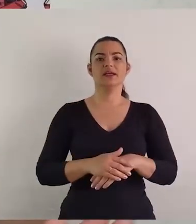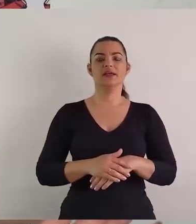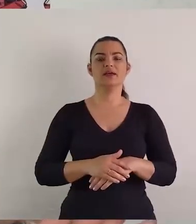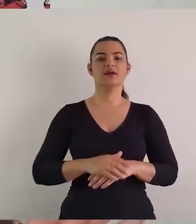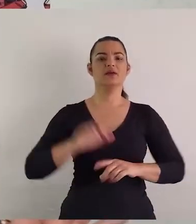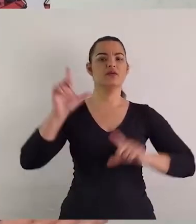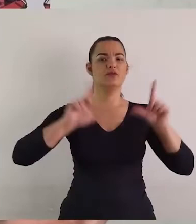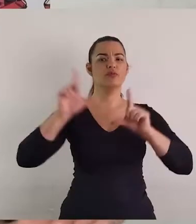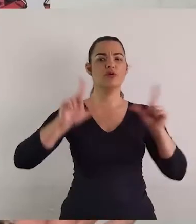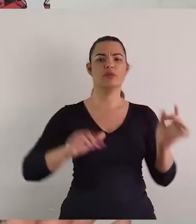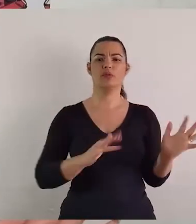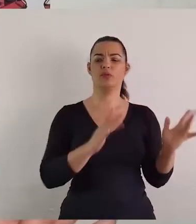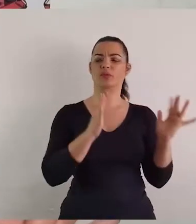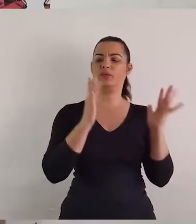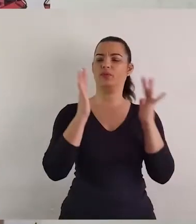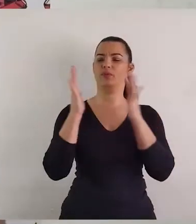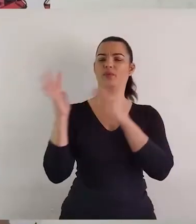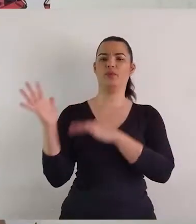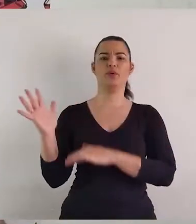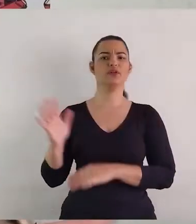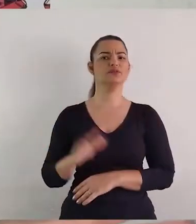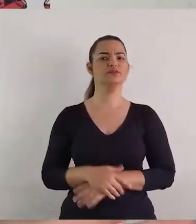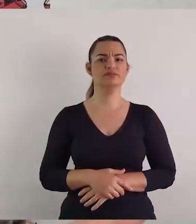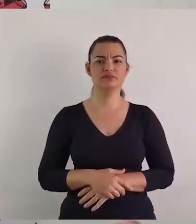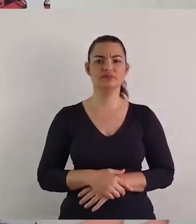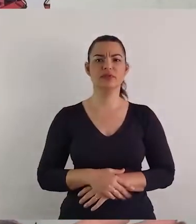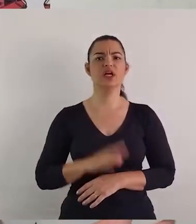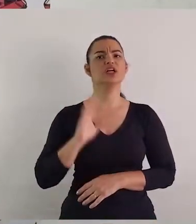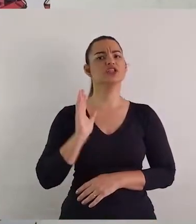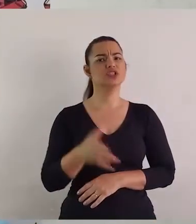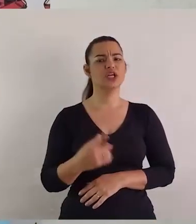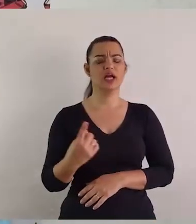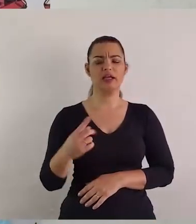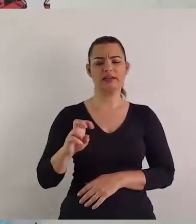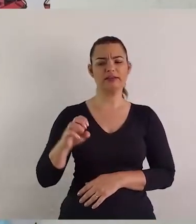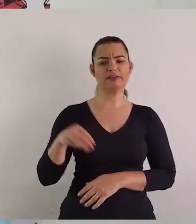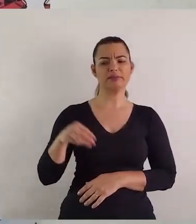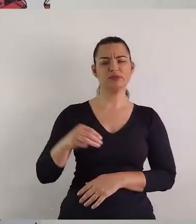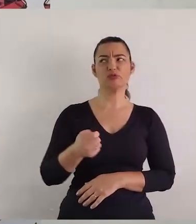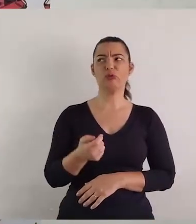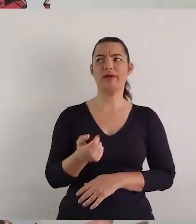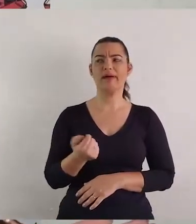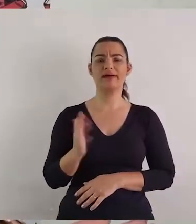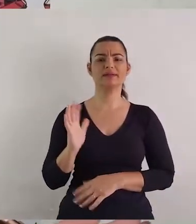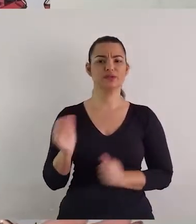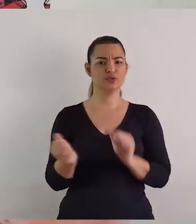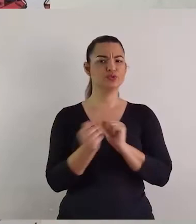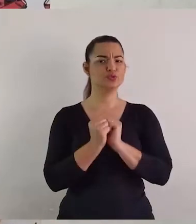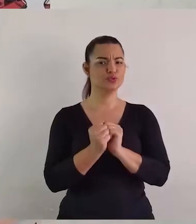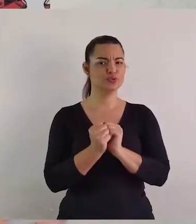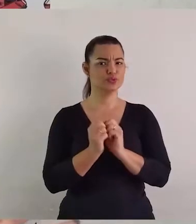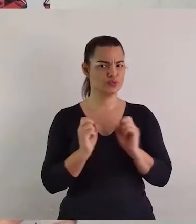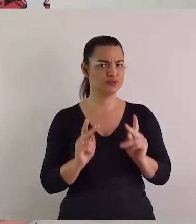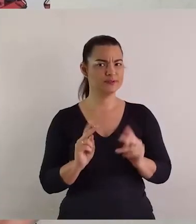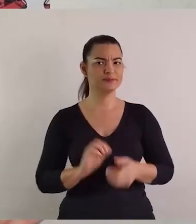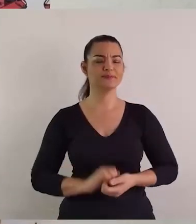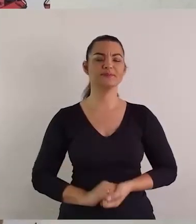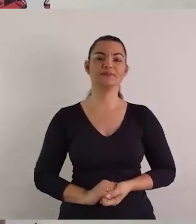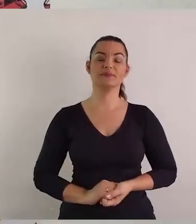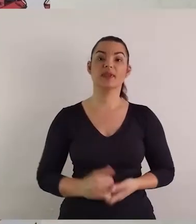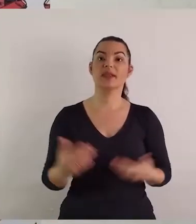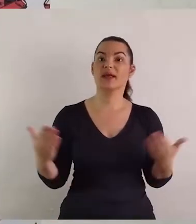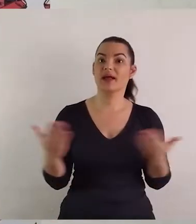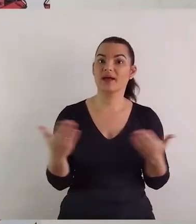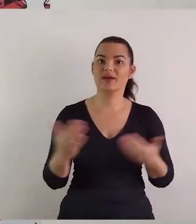inteiro observando a Pro. Já estamos aqui quase com os 15 minutos do bloco acabando. Certo?